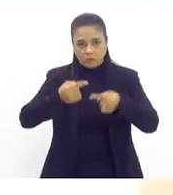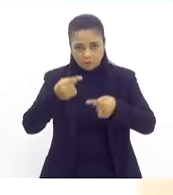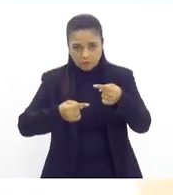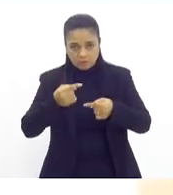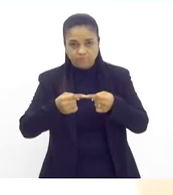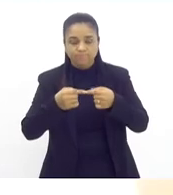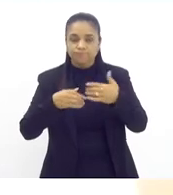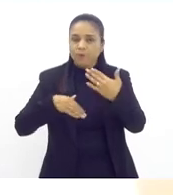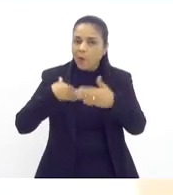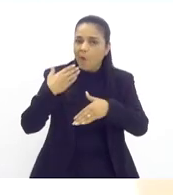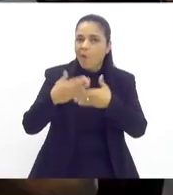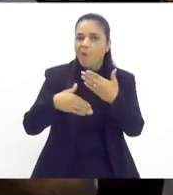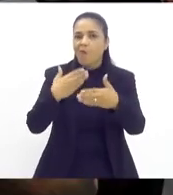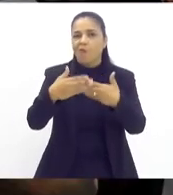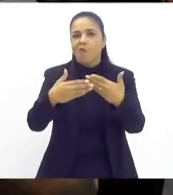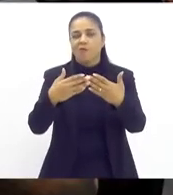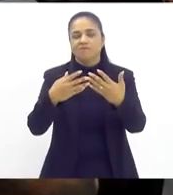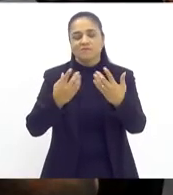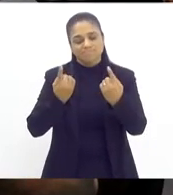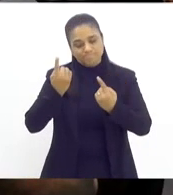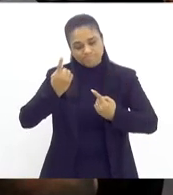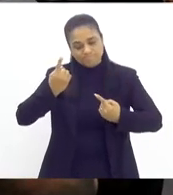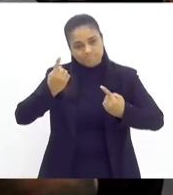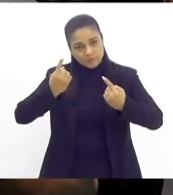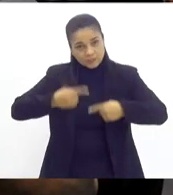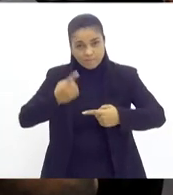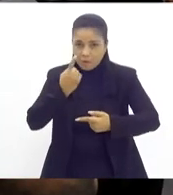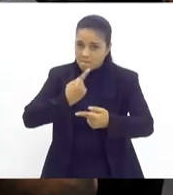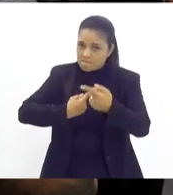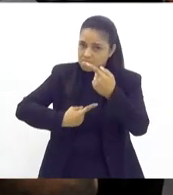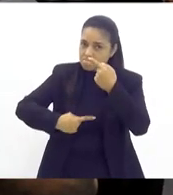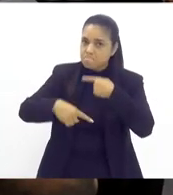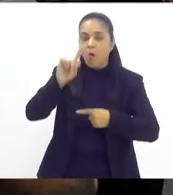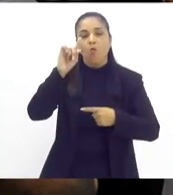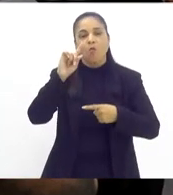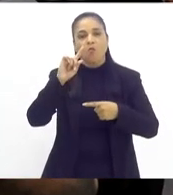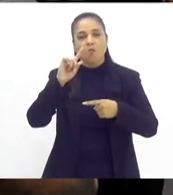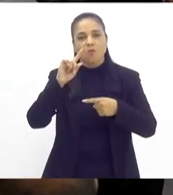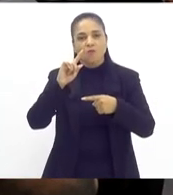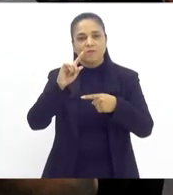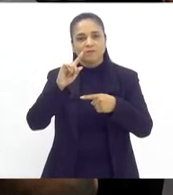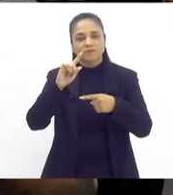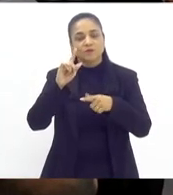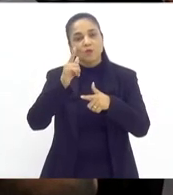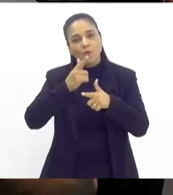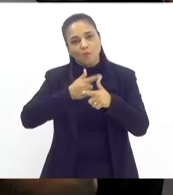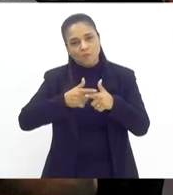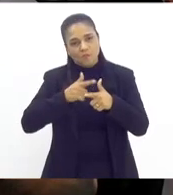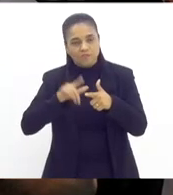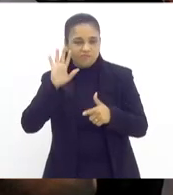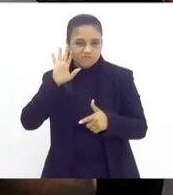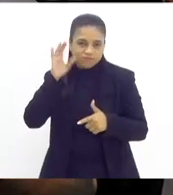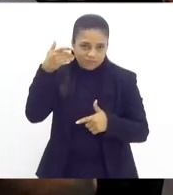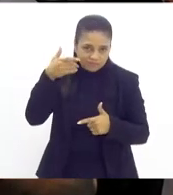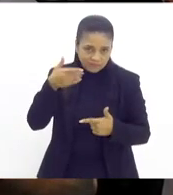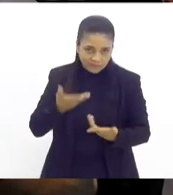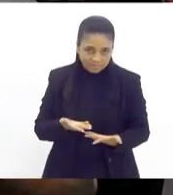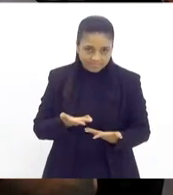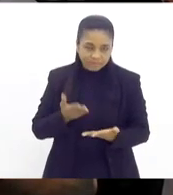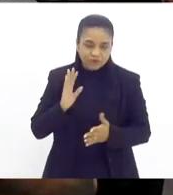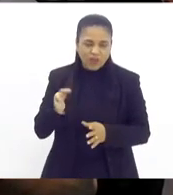uma construção em que se superem os desafios para que seja superado o problema que a gente enfrenta há tantos